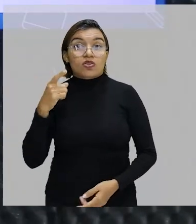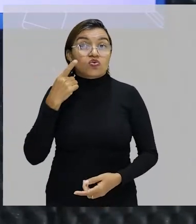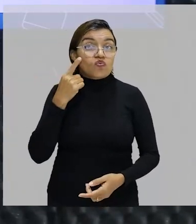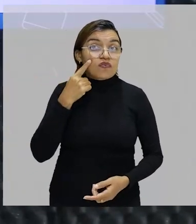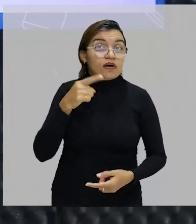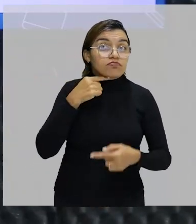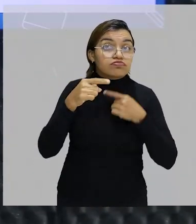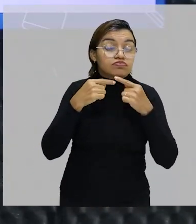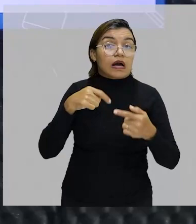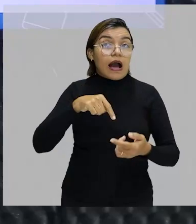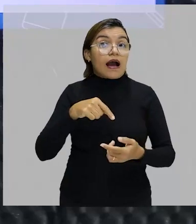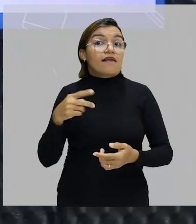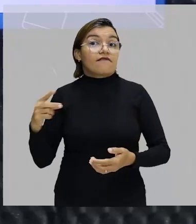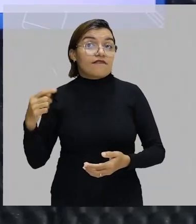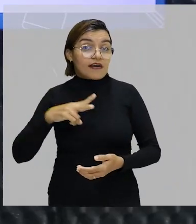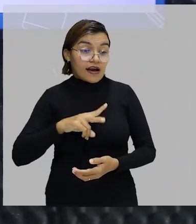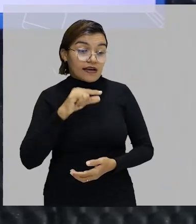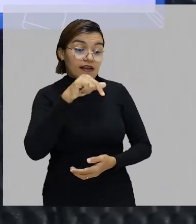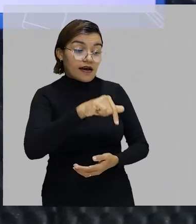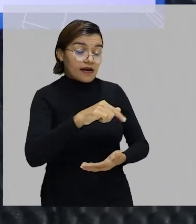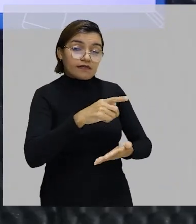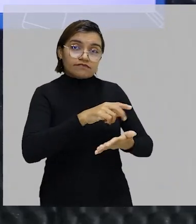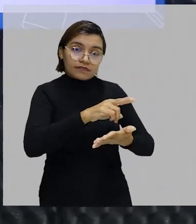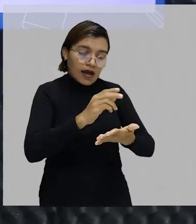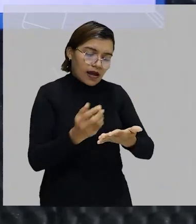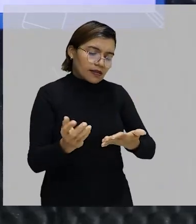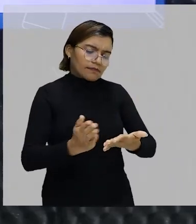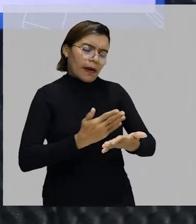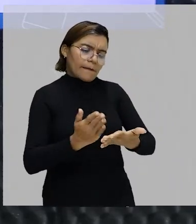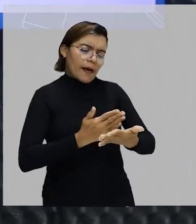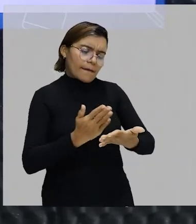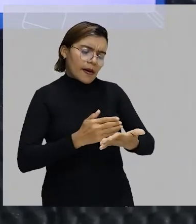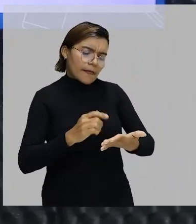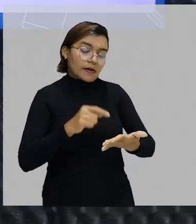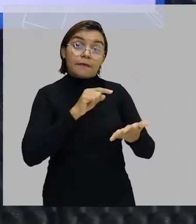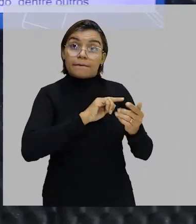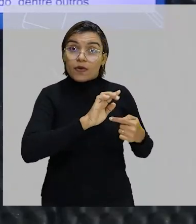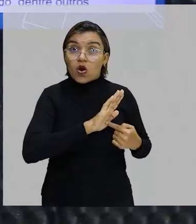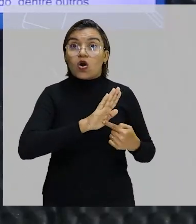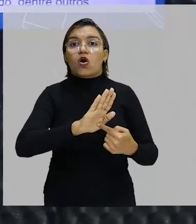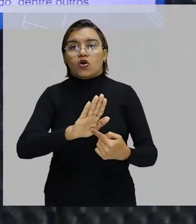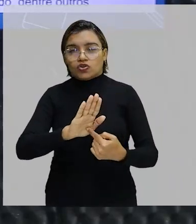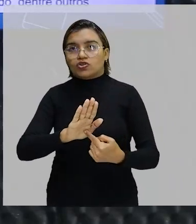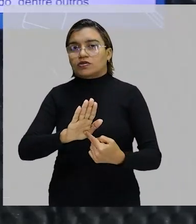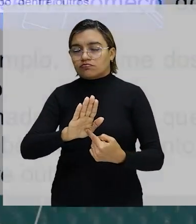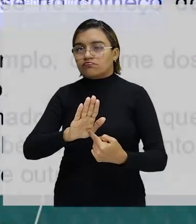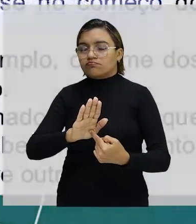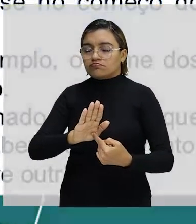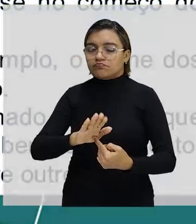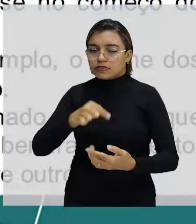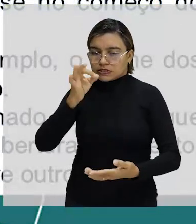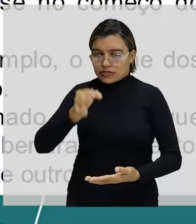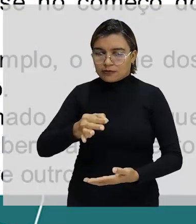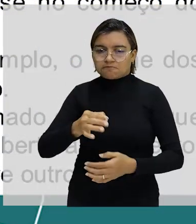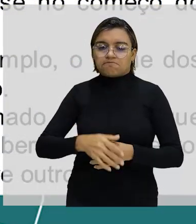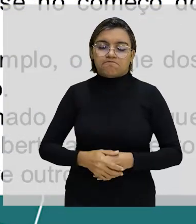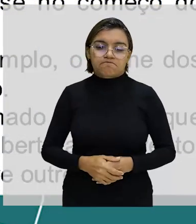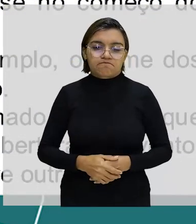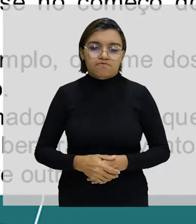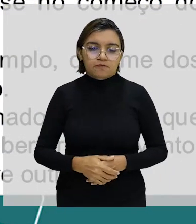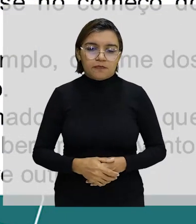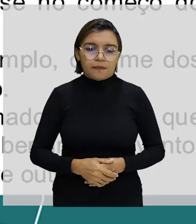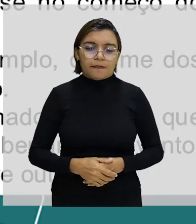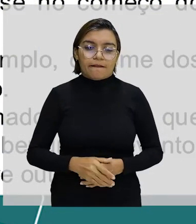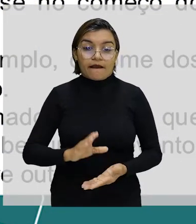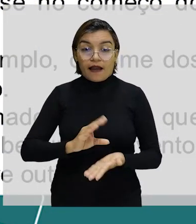registrado e serve para fins ou valores jurídicos, tá certo? A ata